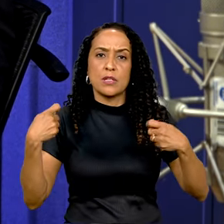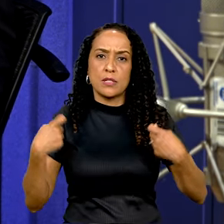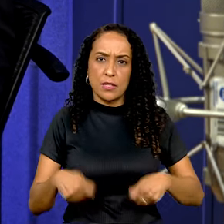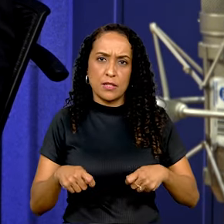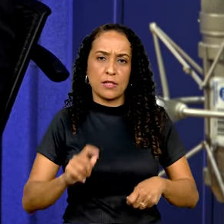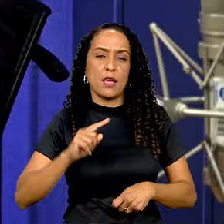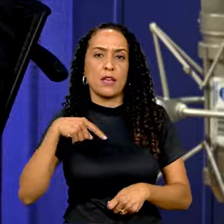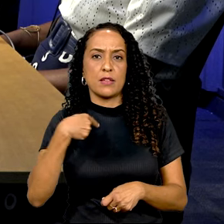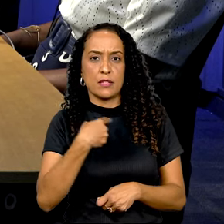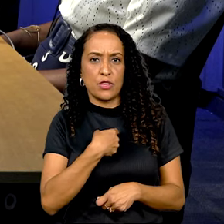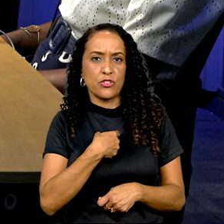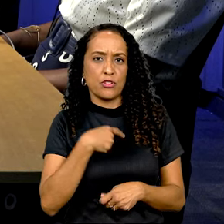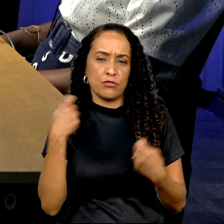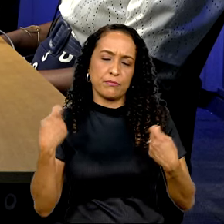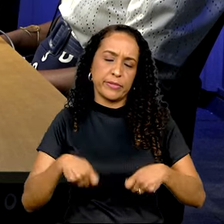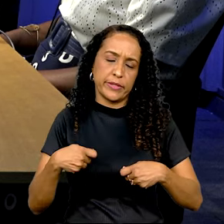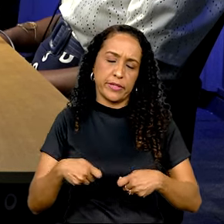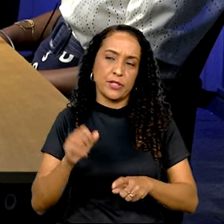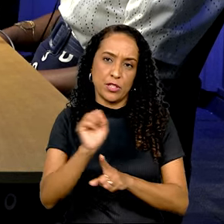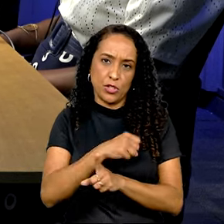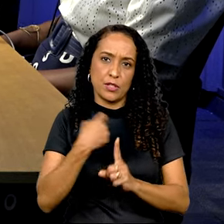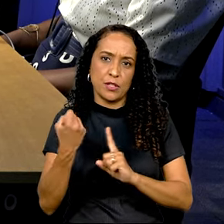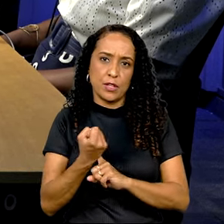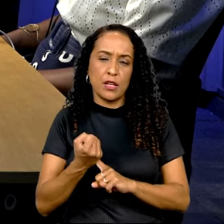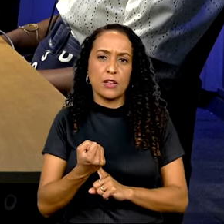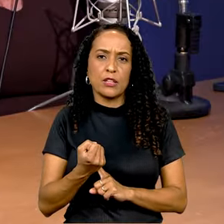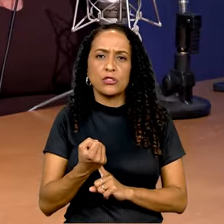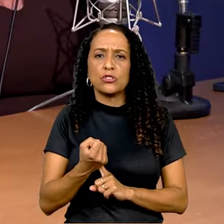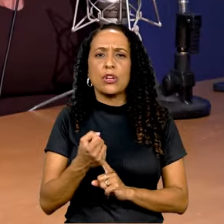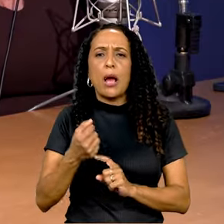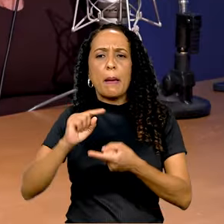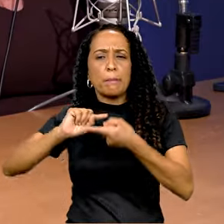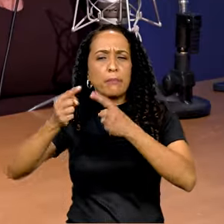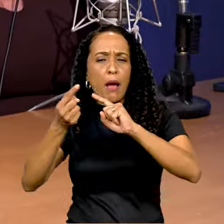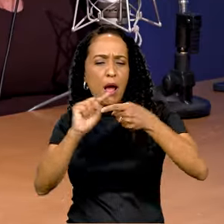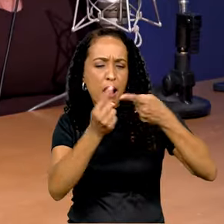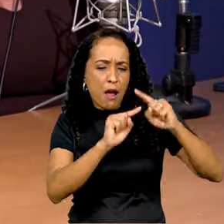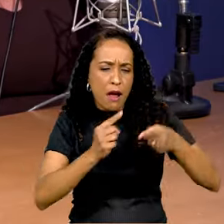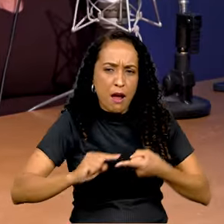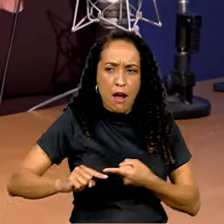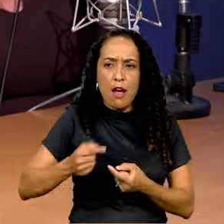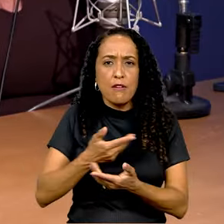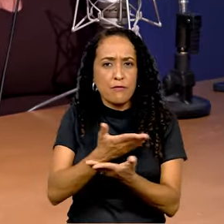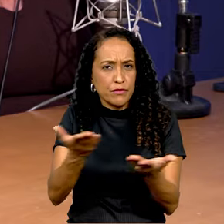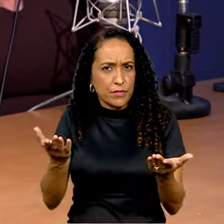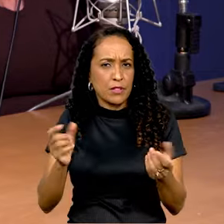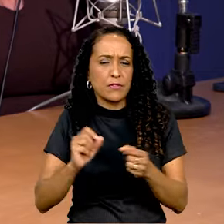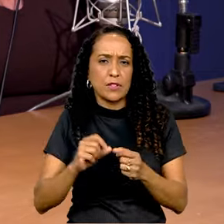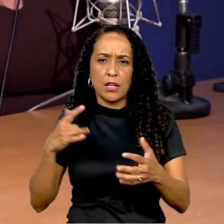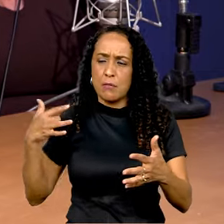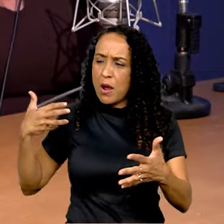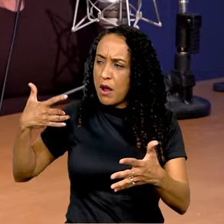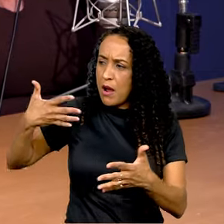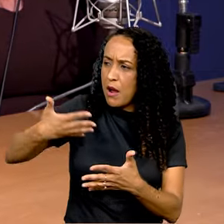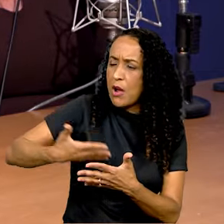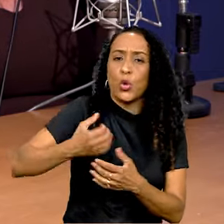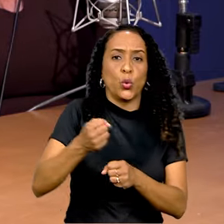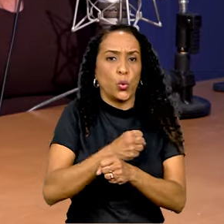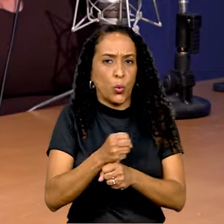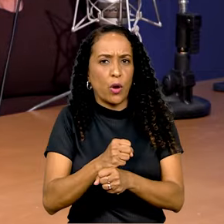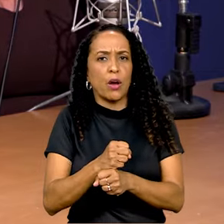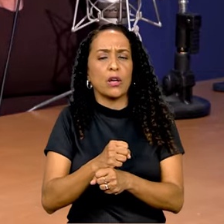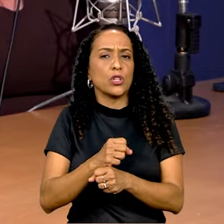necessária que a gente que a gente precisa na sociedade todo esse debate que vocês estão fazendo ao longo do